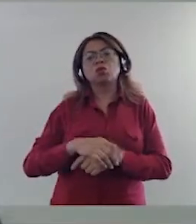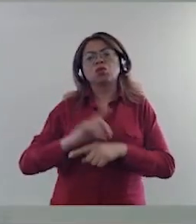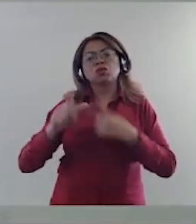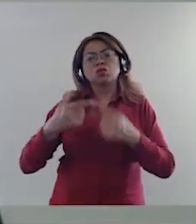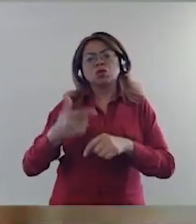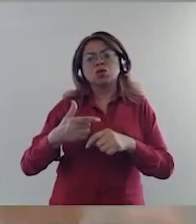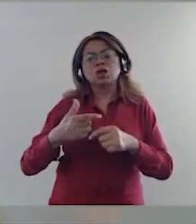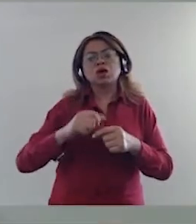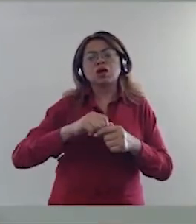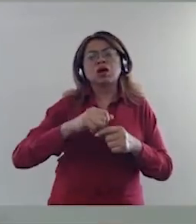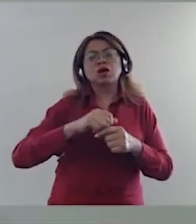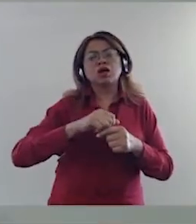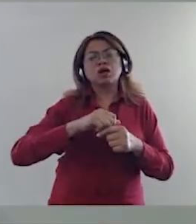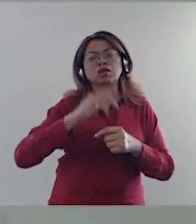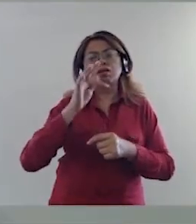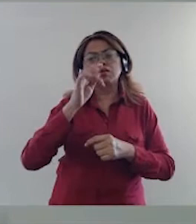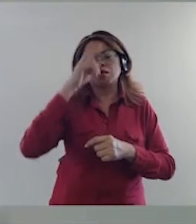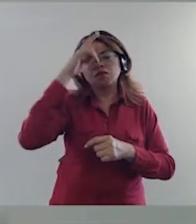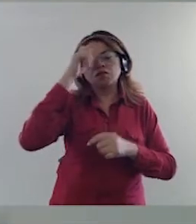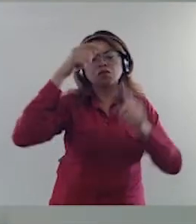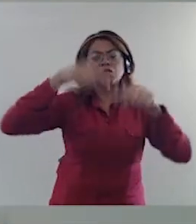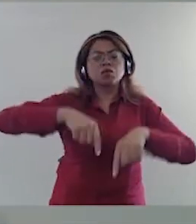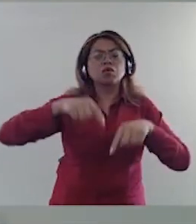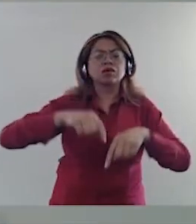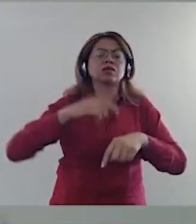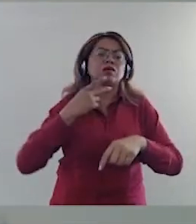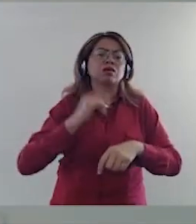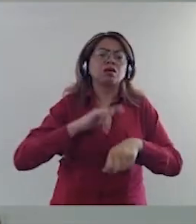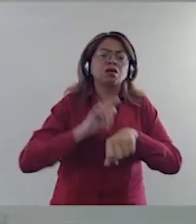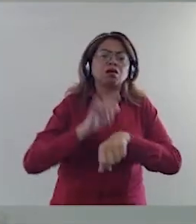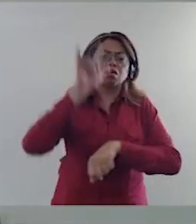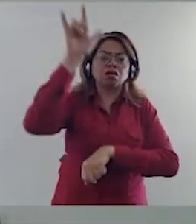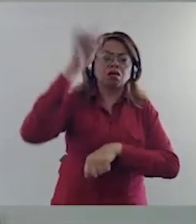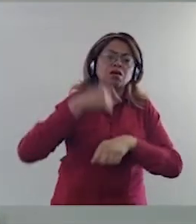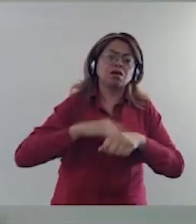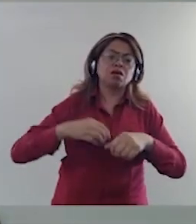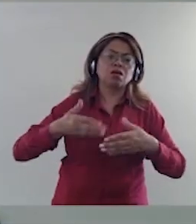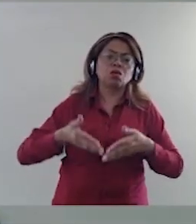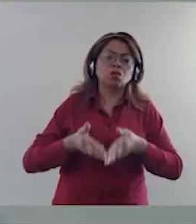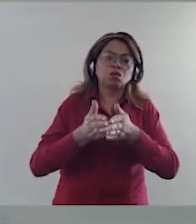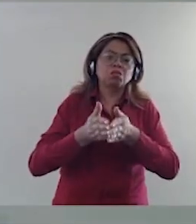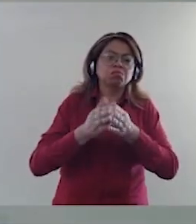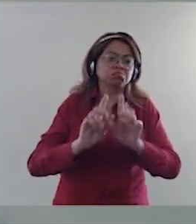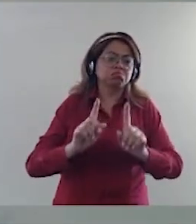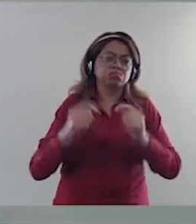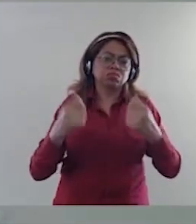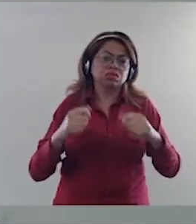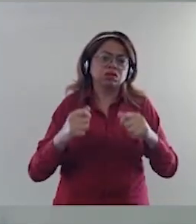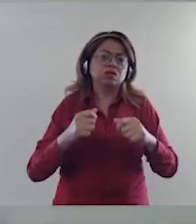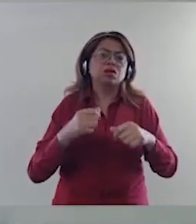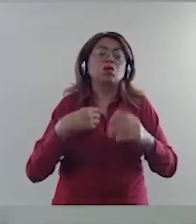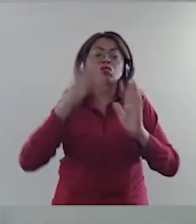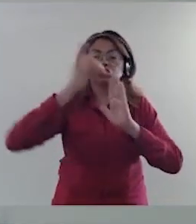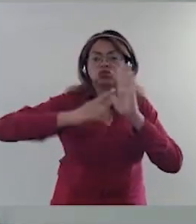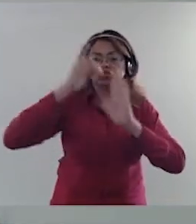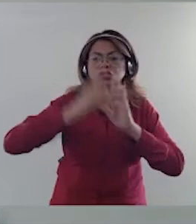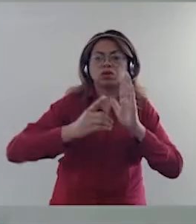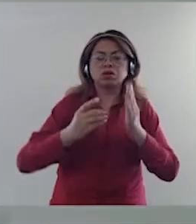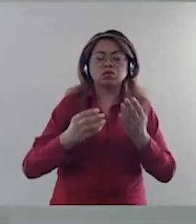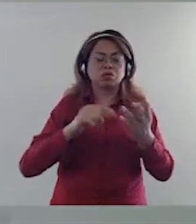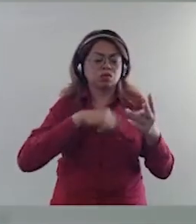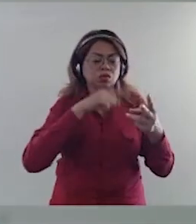que são imprestáveis para esse específico testamento. No que concerne ao direito transitório, e relativamente à